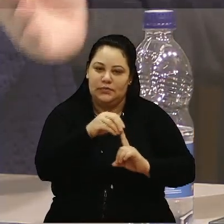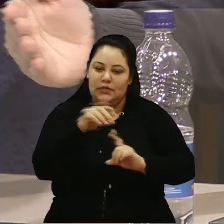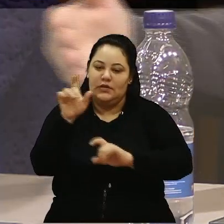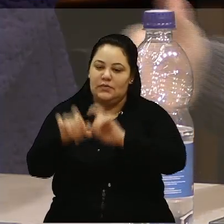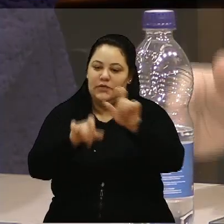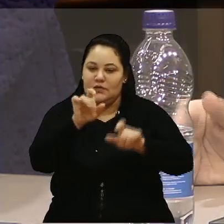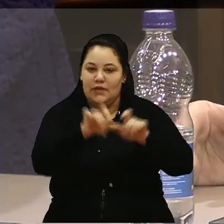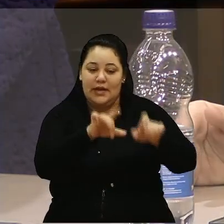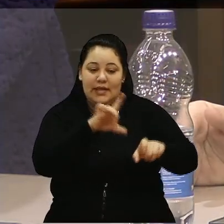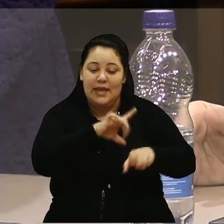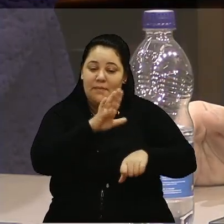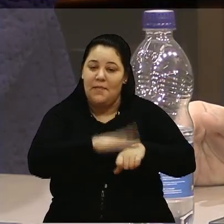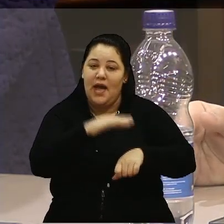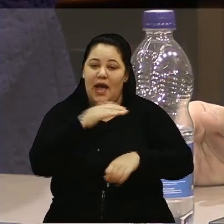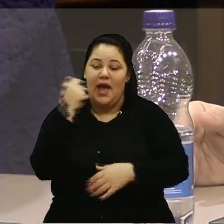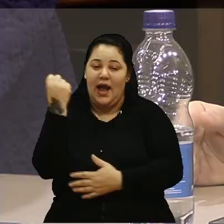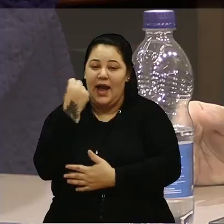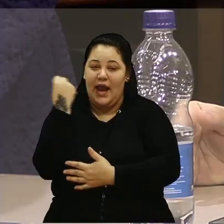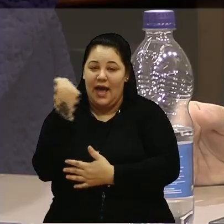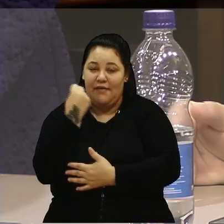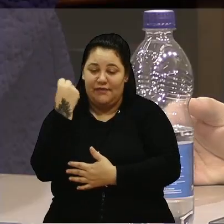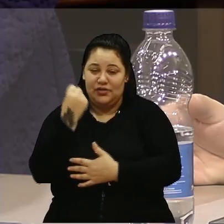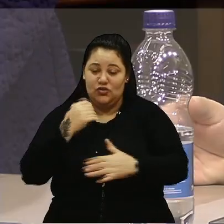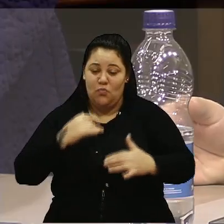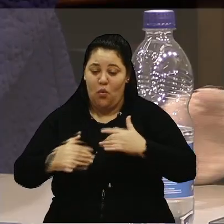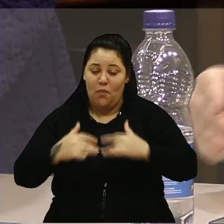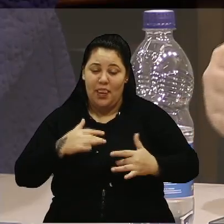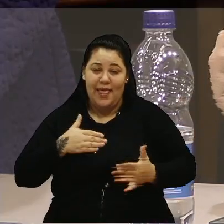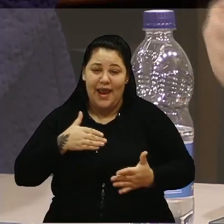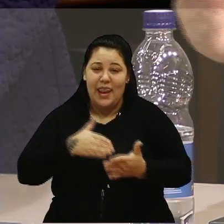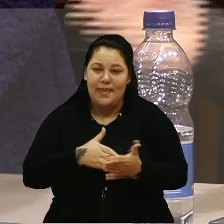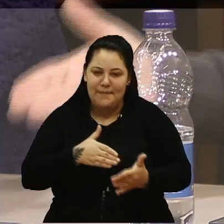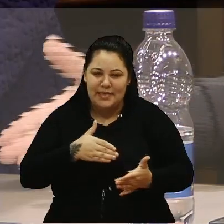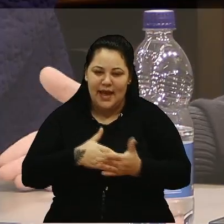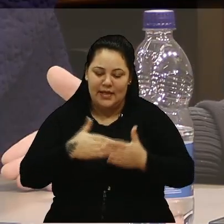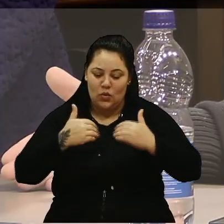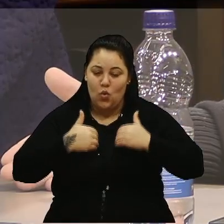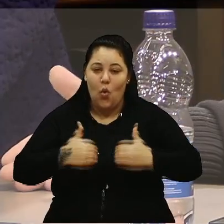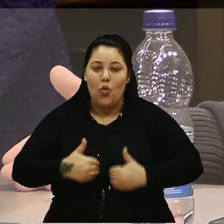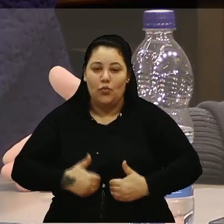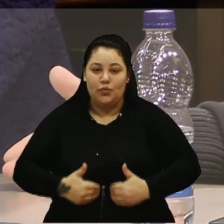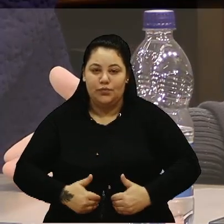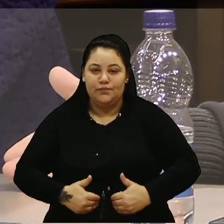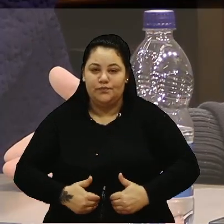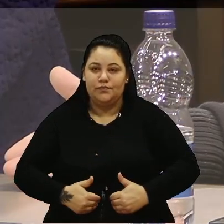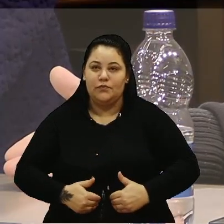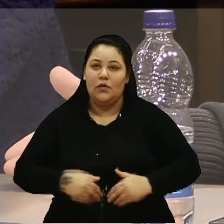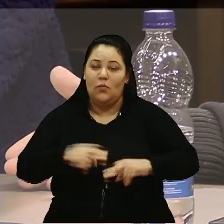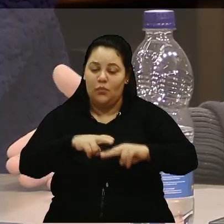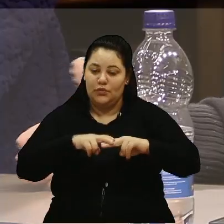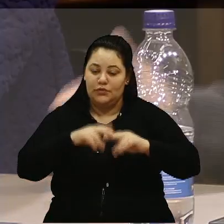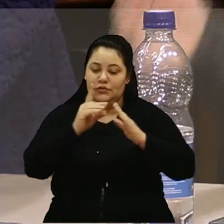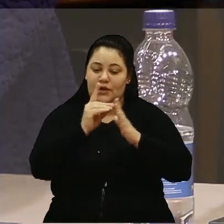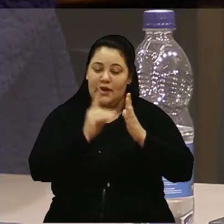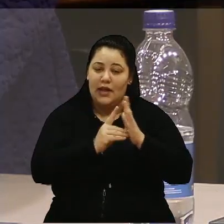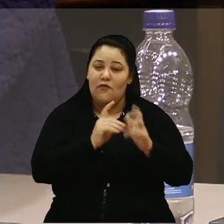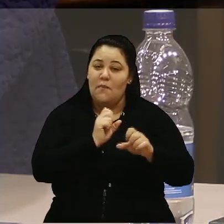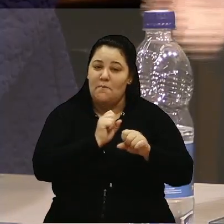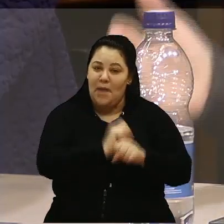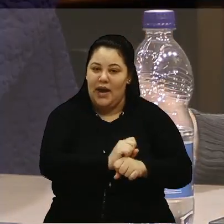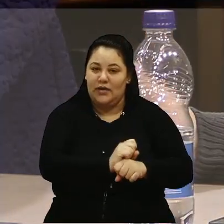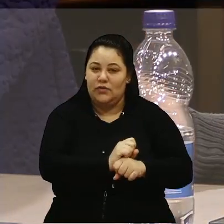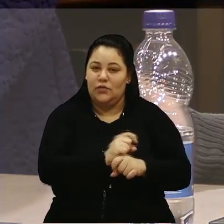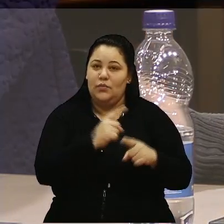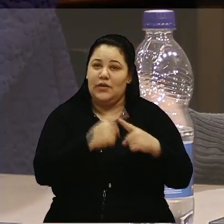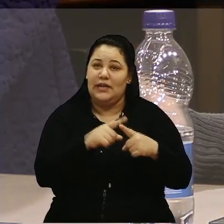mais gravidade de mobilidade reduzida. Então, foi sustado o decreto municipal, porque existe uma